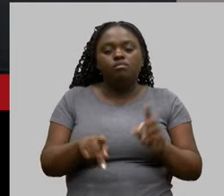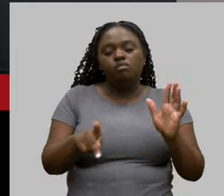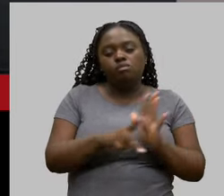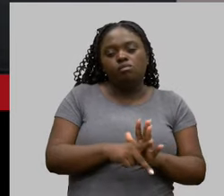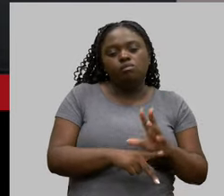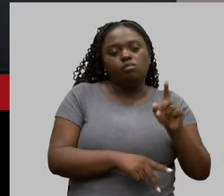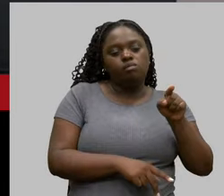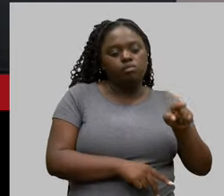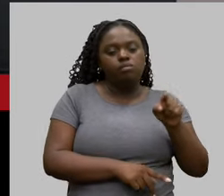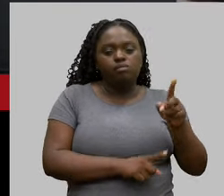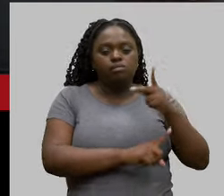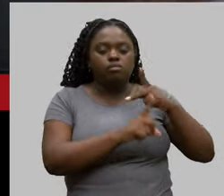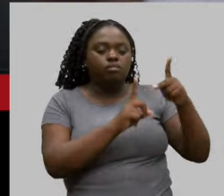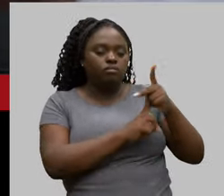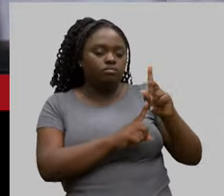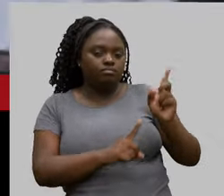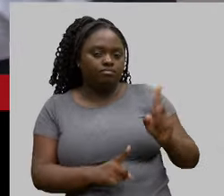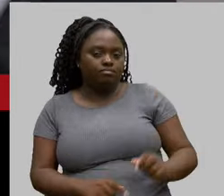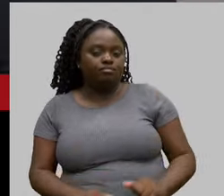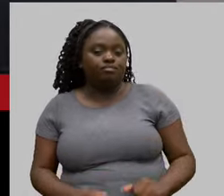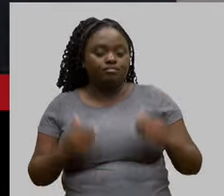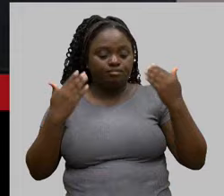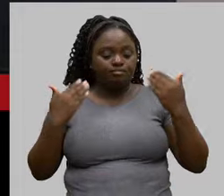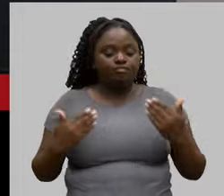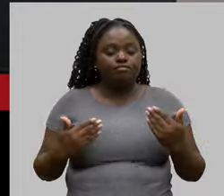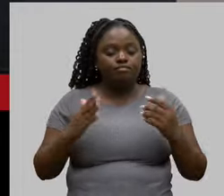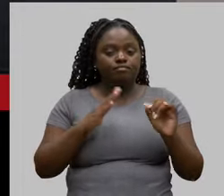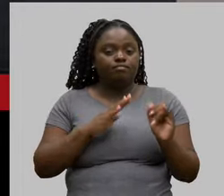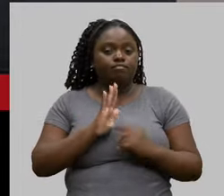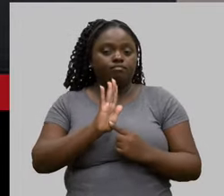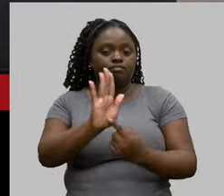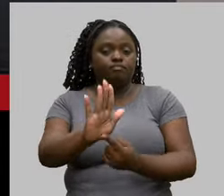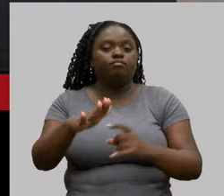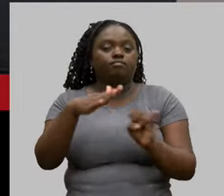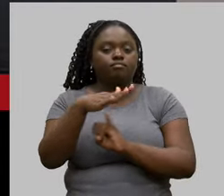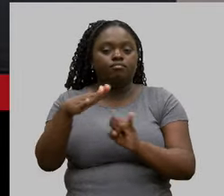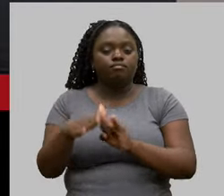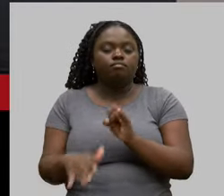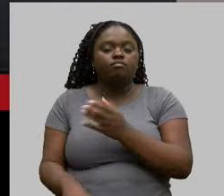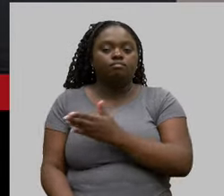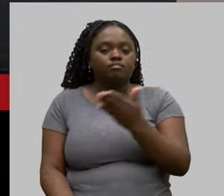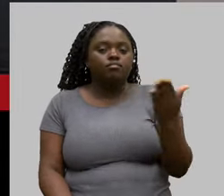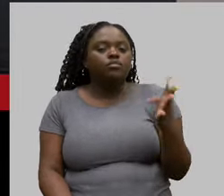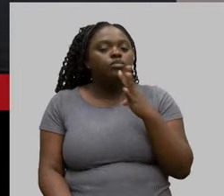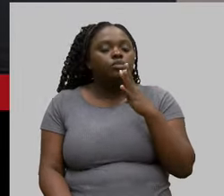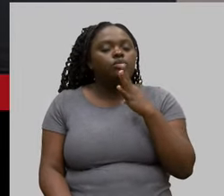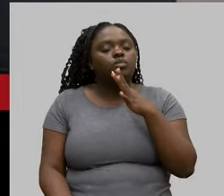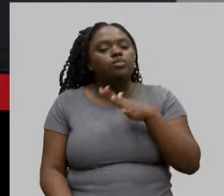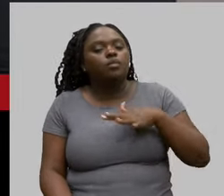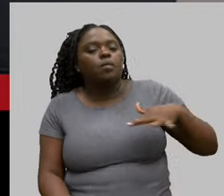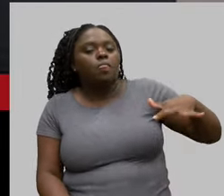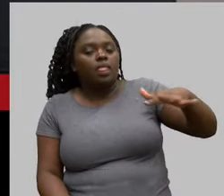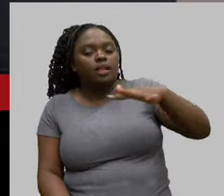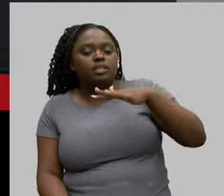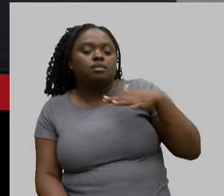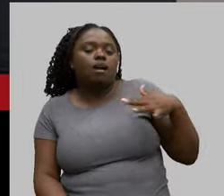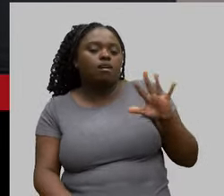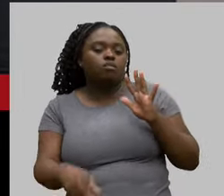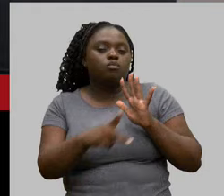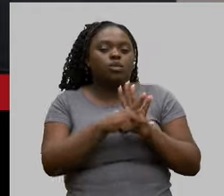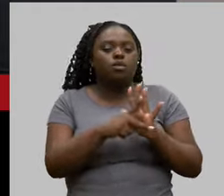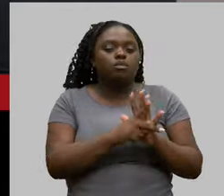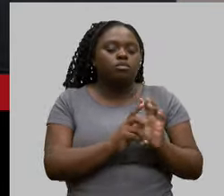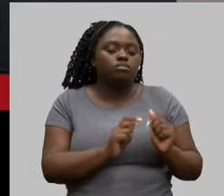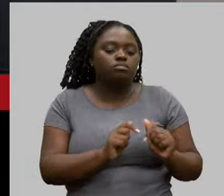Social vou aqui fazer uma apresentação institucional para o senhores conhecerem essa área nossa do regime próprio essa atuação